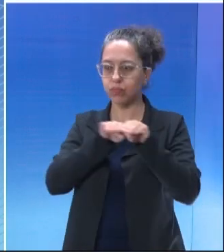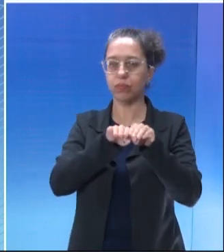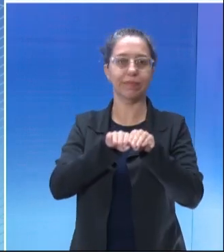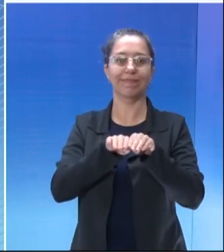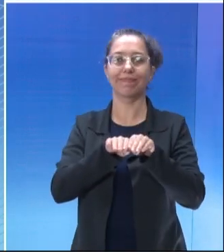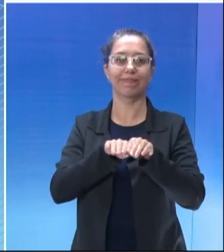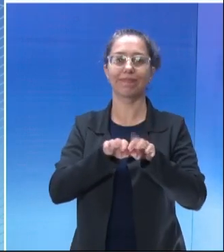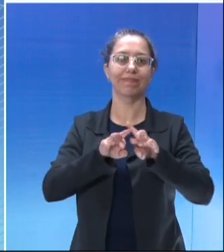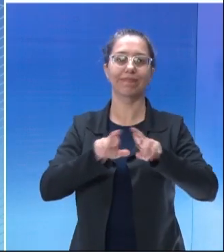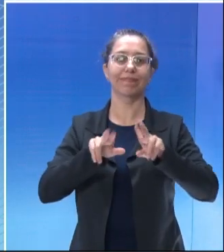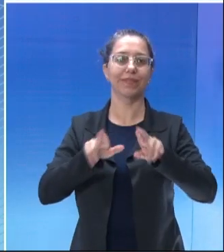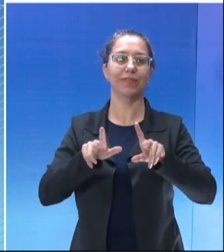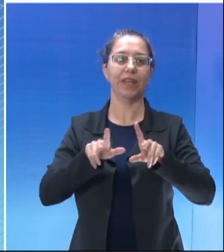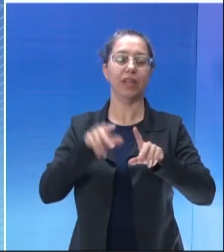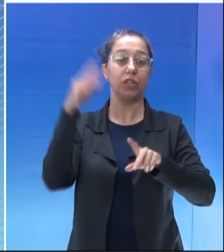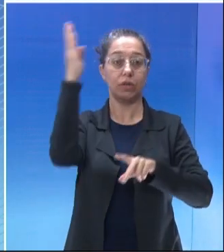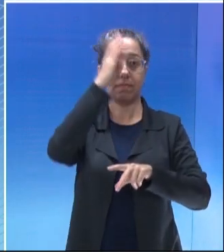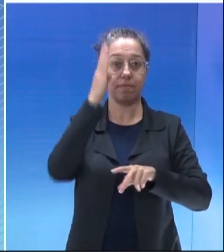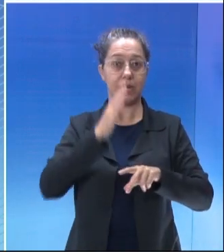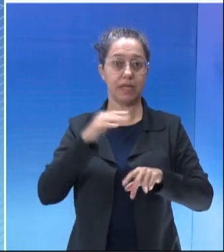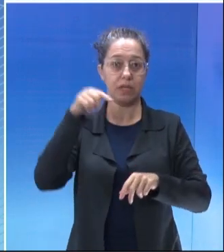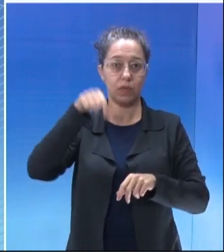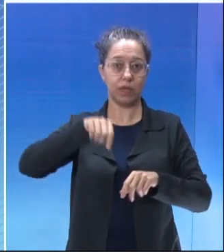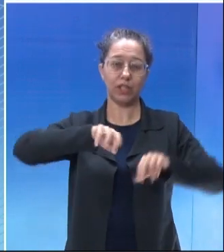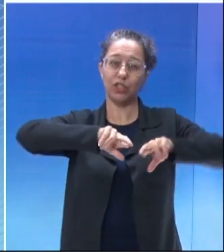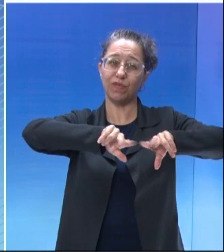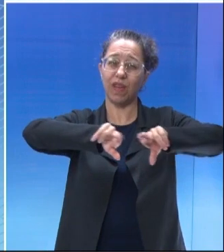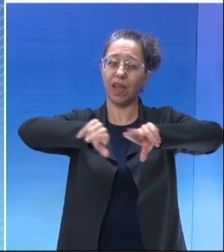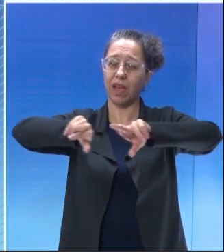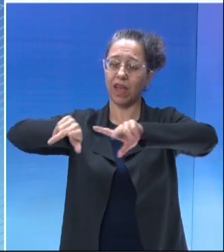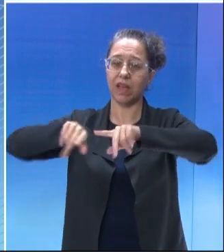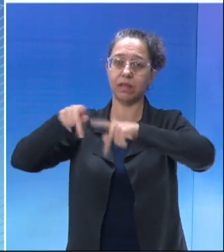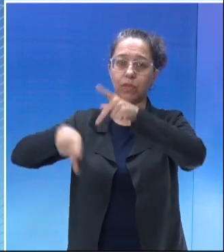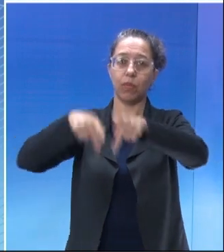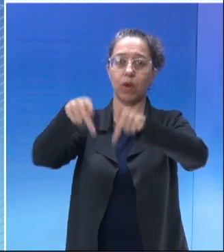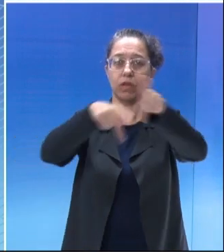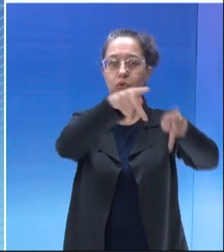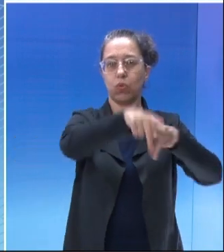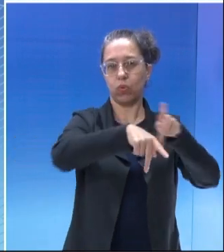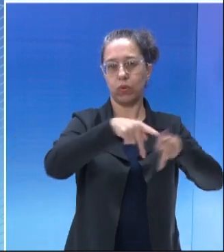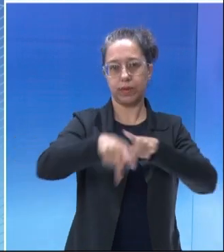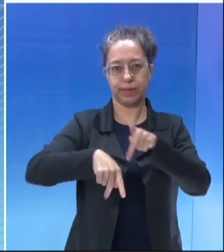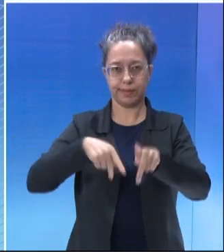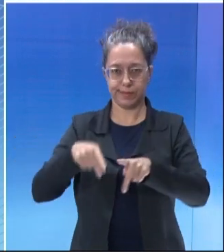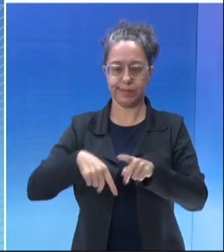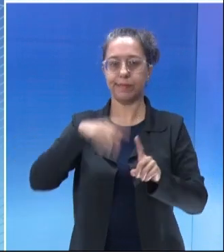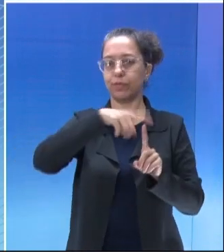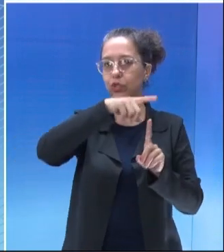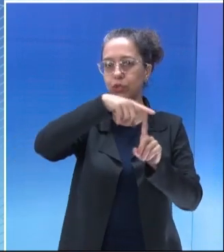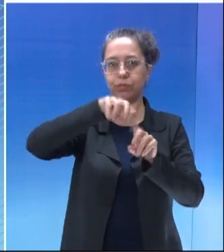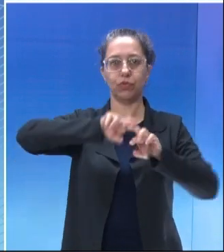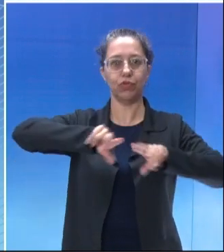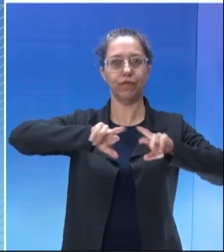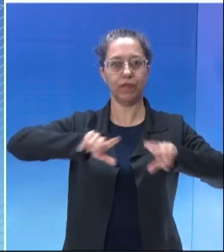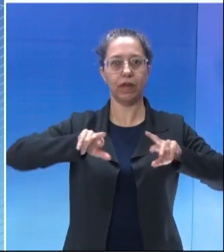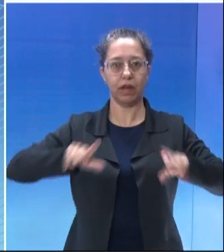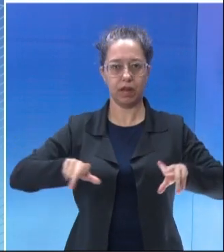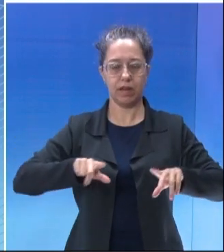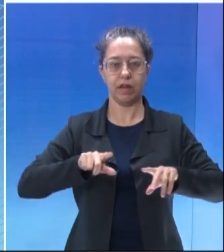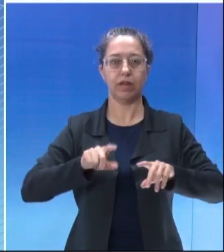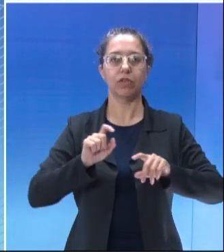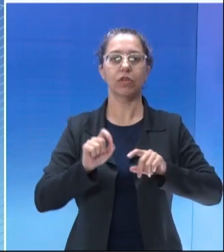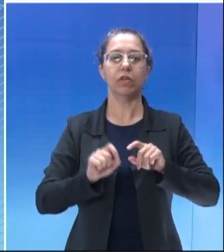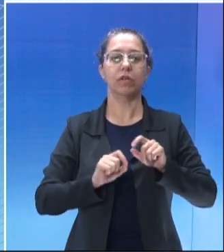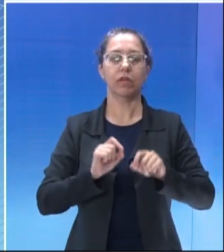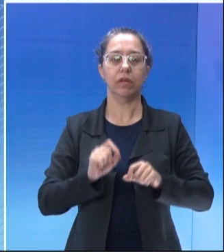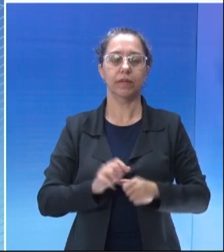é. No Brasil, nós temos diversas populações indígenas pertencentes a etnias diferentes. O que vem a ser